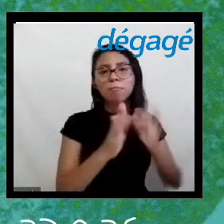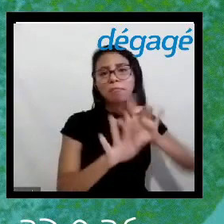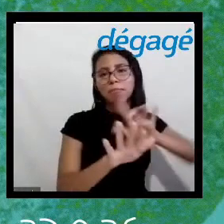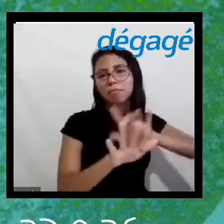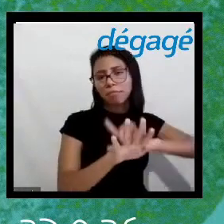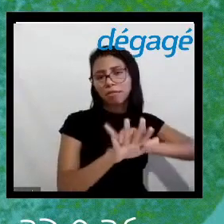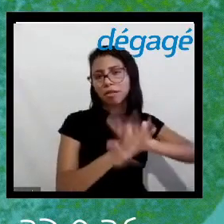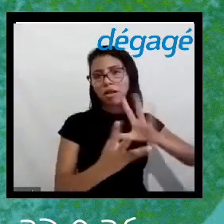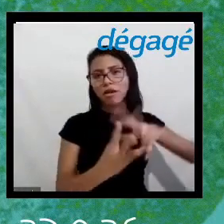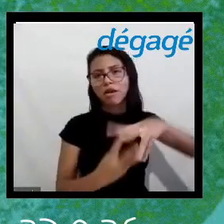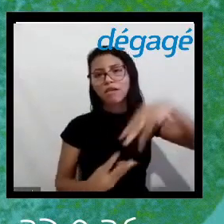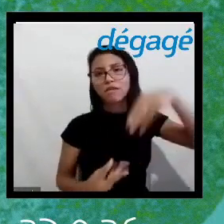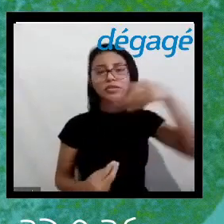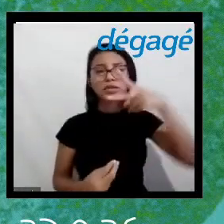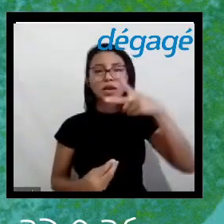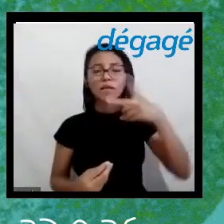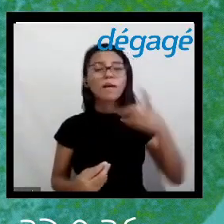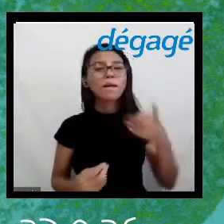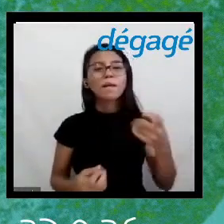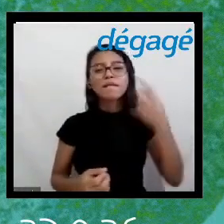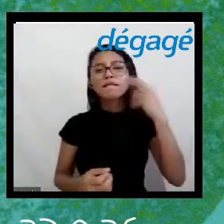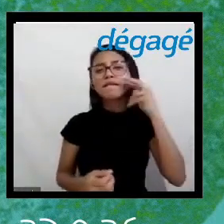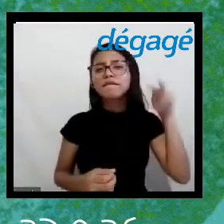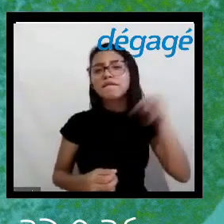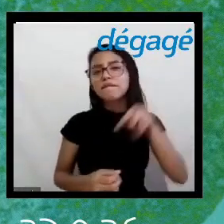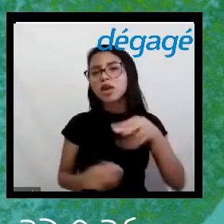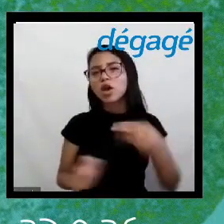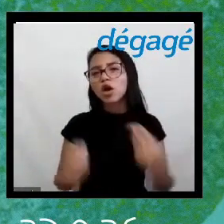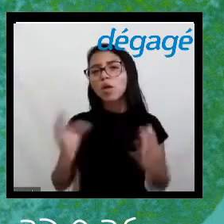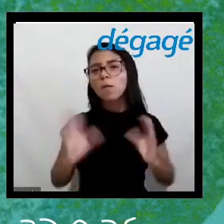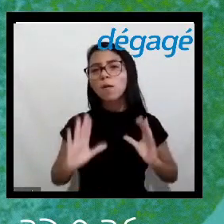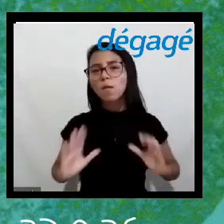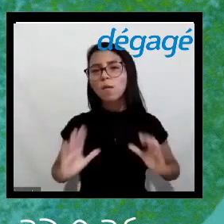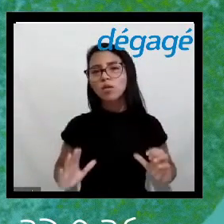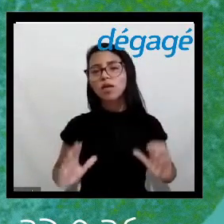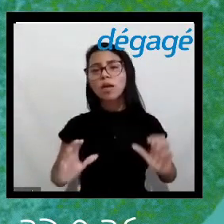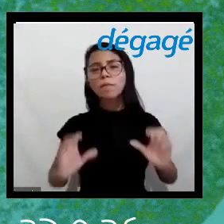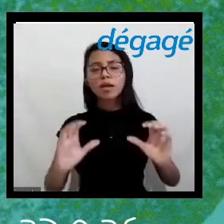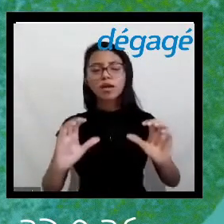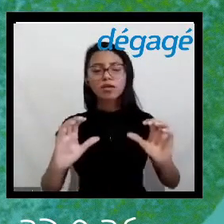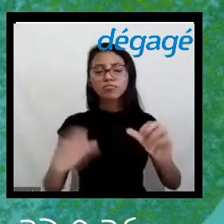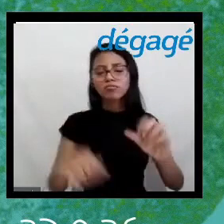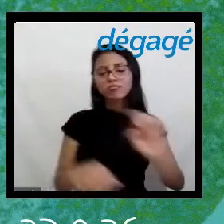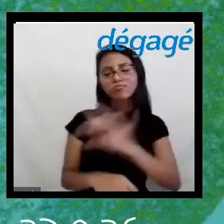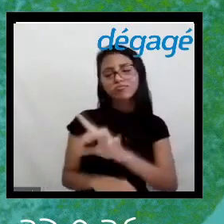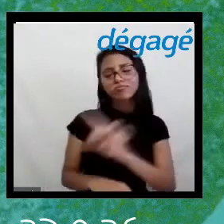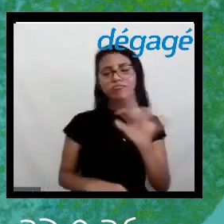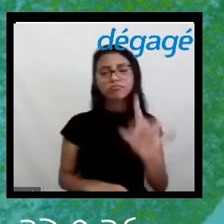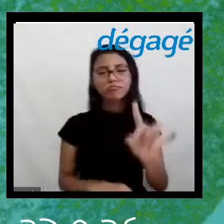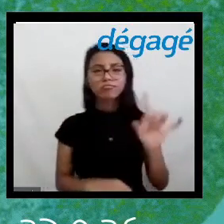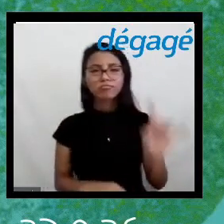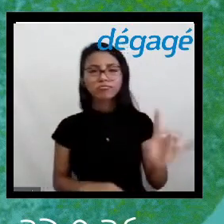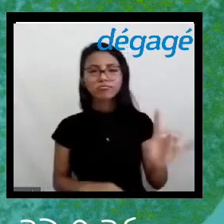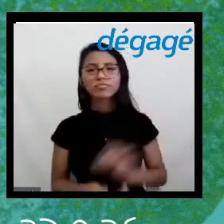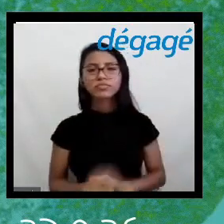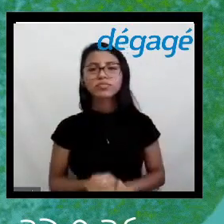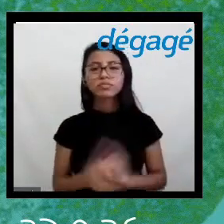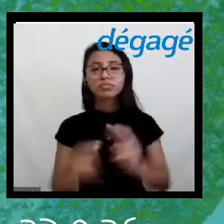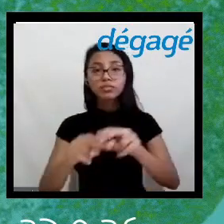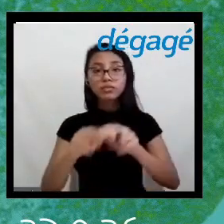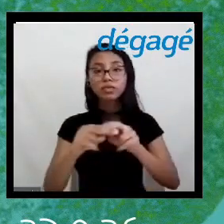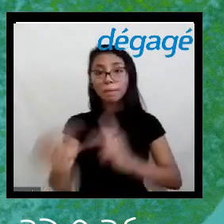gente viu também que tinha abordagens diversas da pedagogia musical, como a gente estava falando, né? Na ausência